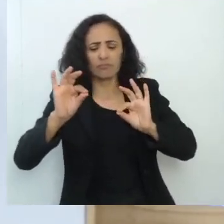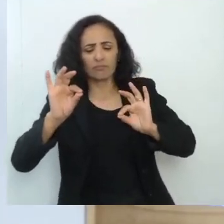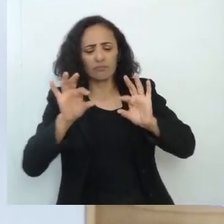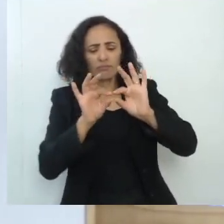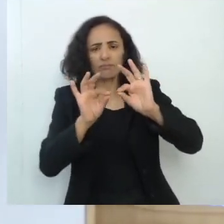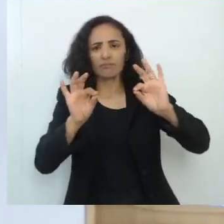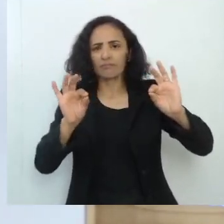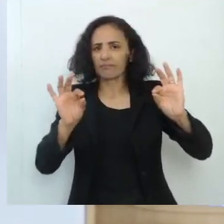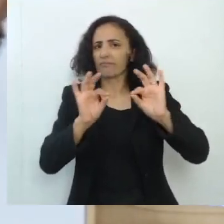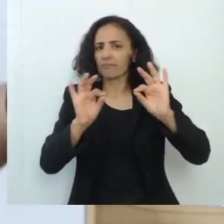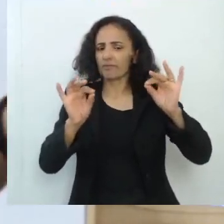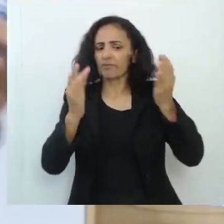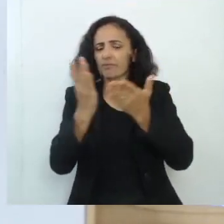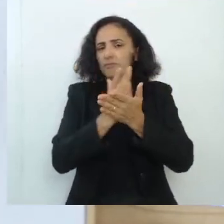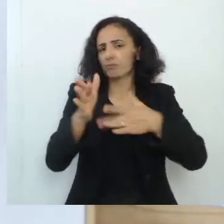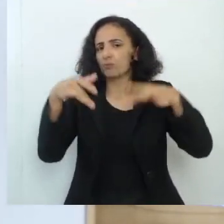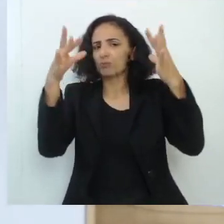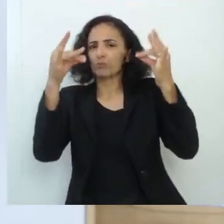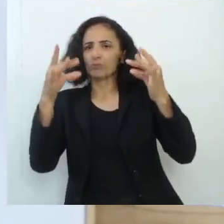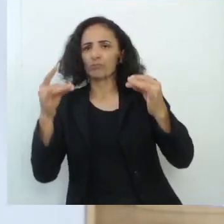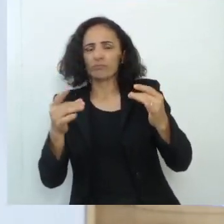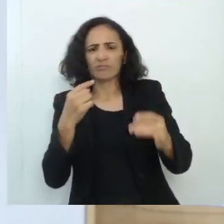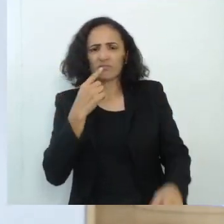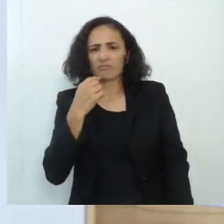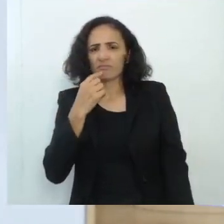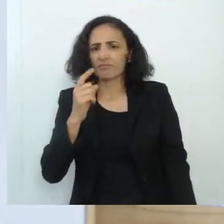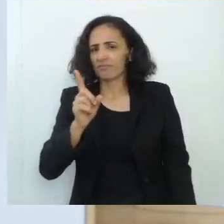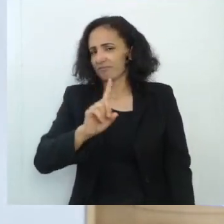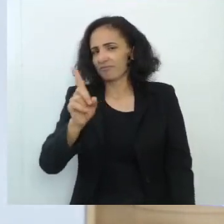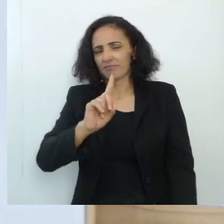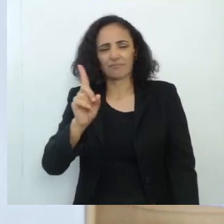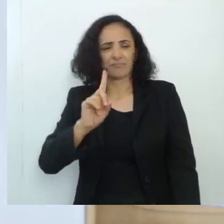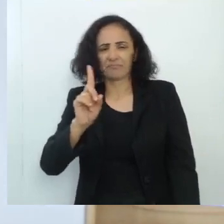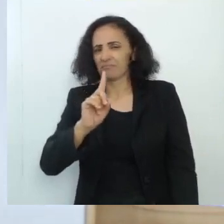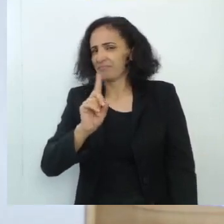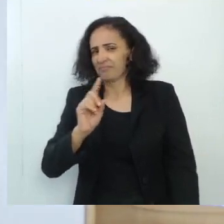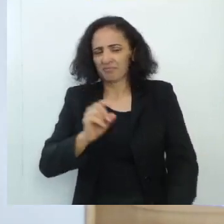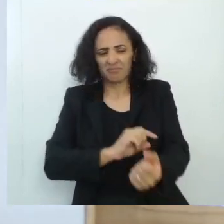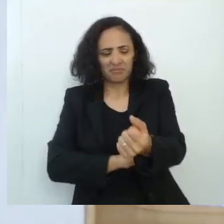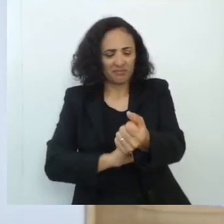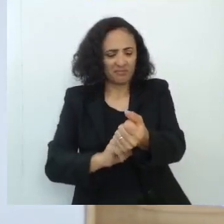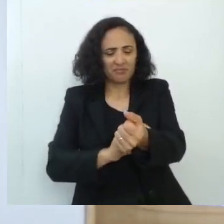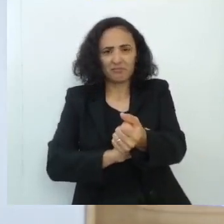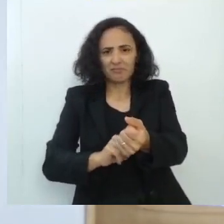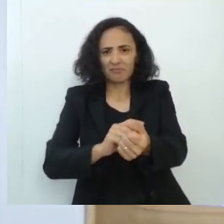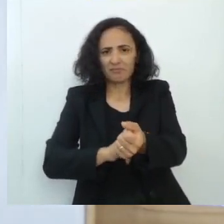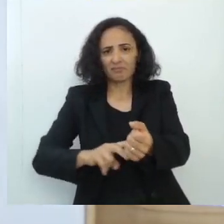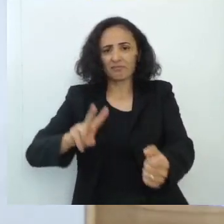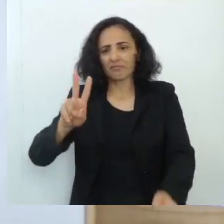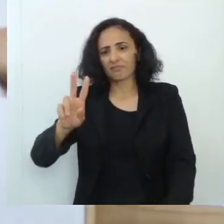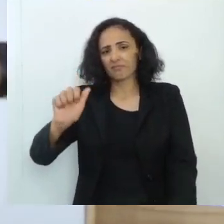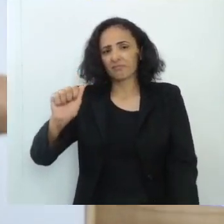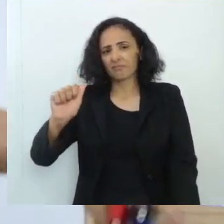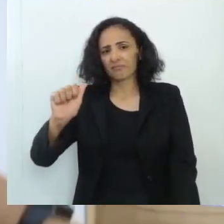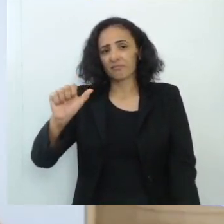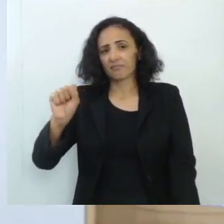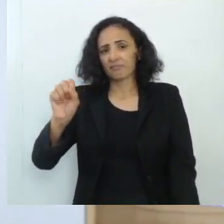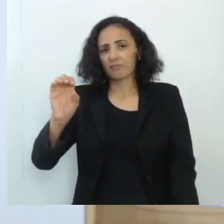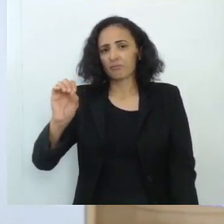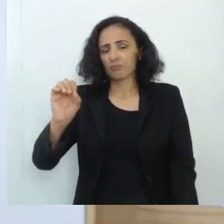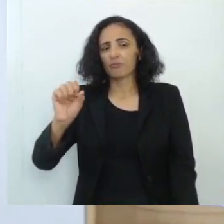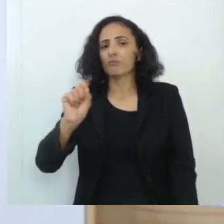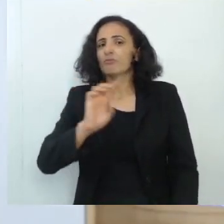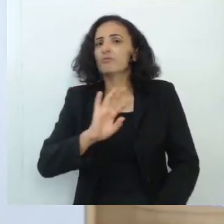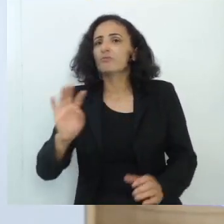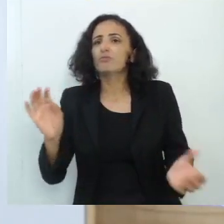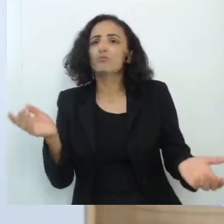vasos. Agora, não são vasos para carregar sangue. Não são vasos para carregar sangue. Esses vasos aqui é para